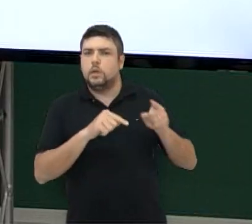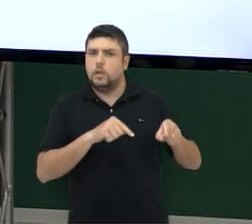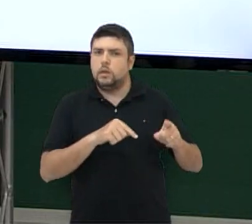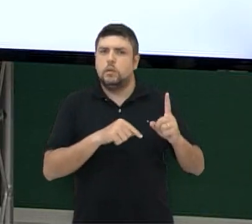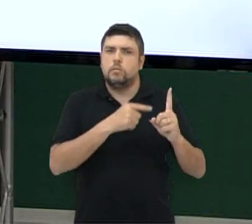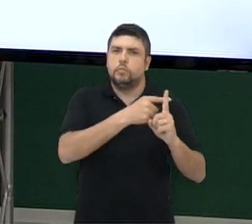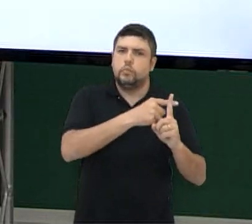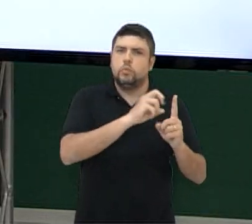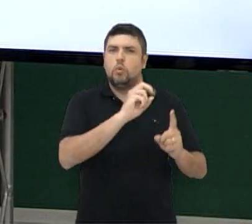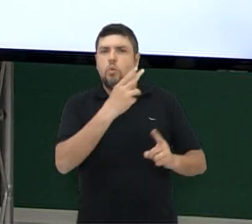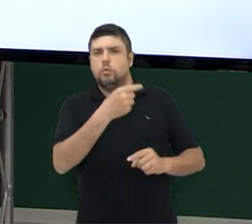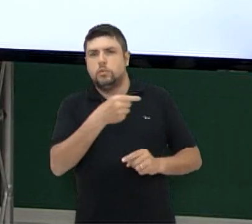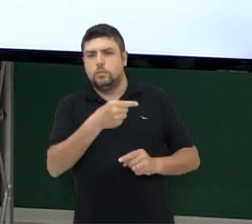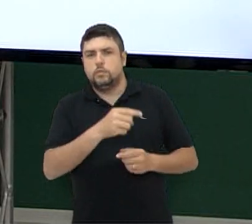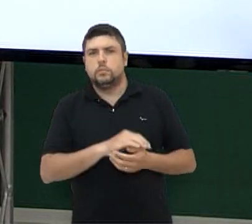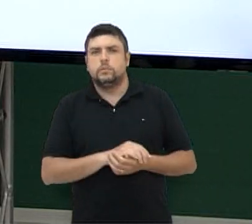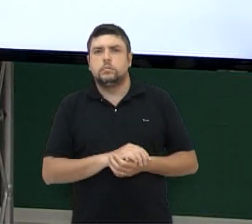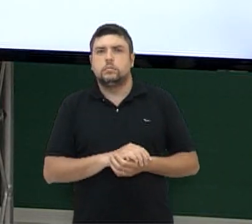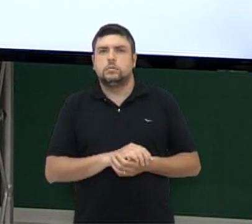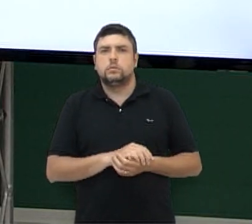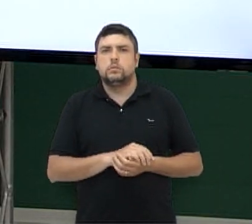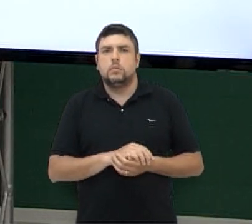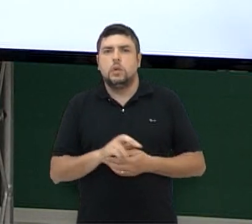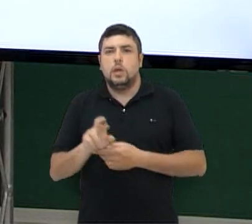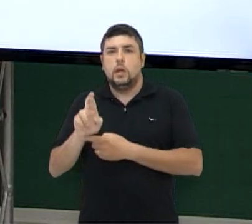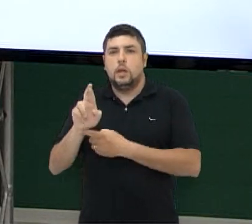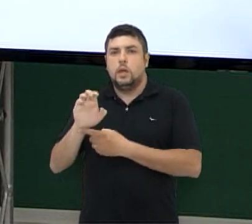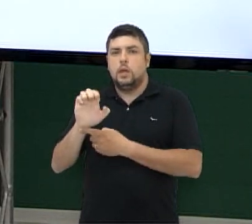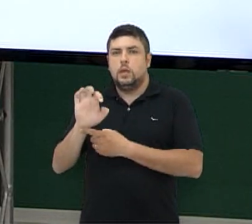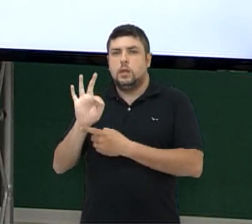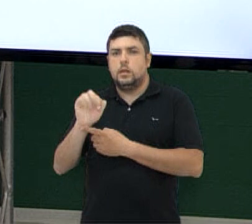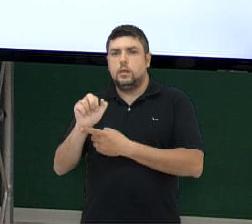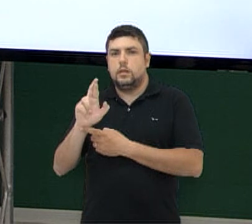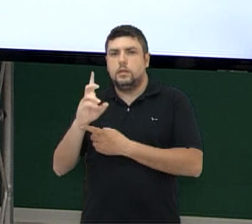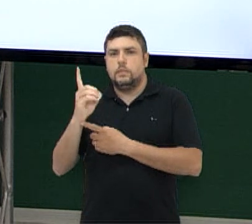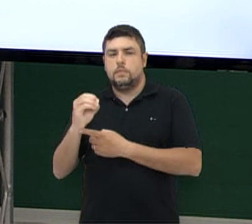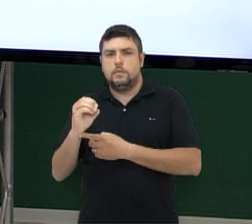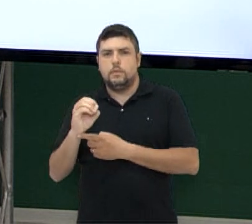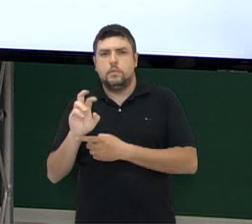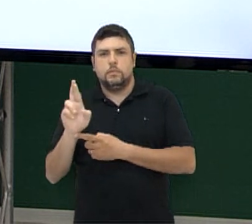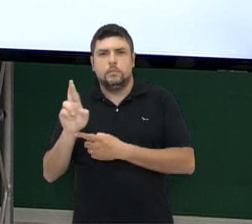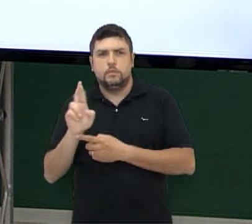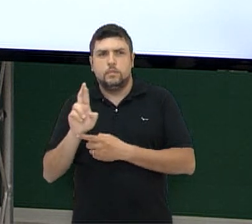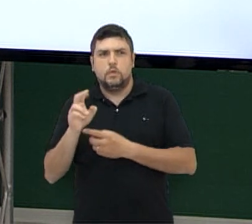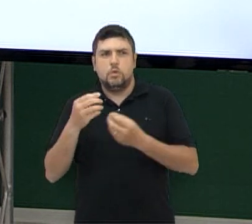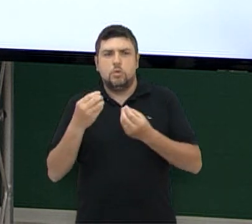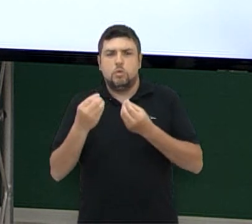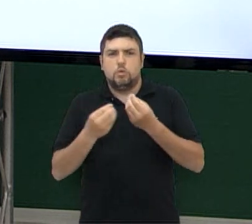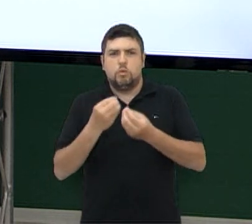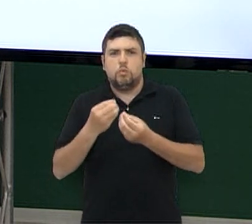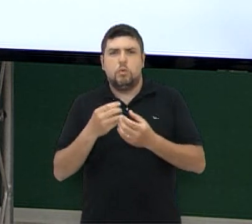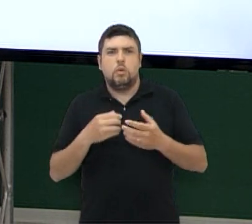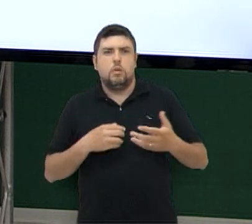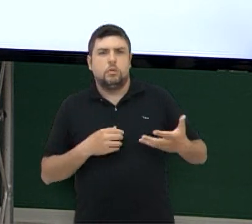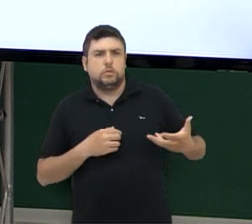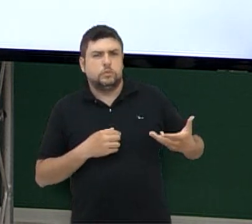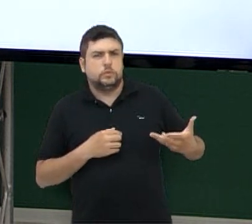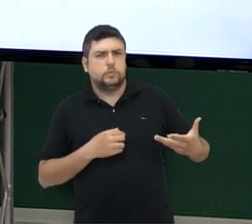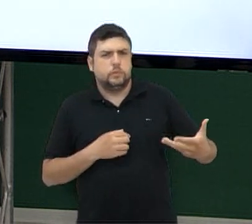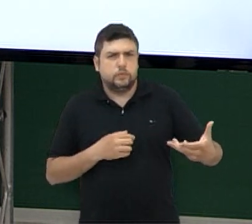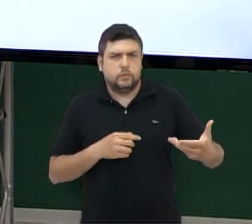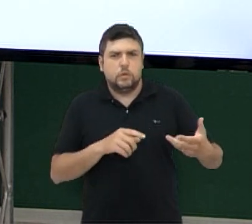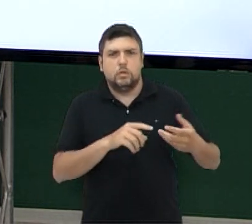de movimento acelerado ou retardado está associada à condição do sinal da velocidade com o sinal